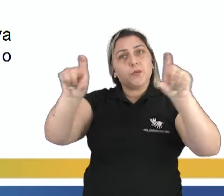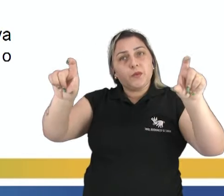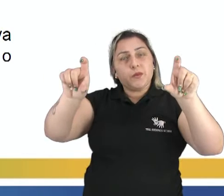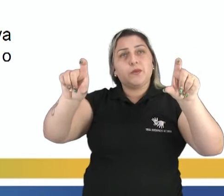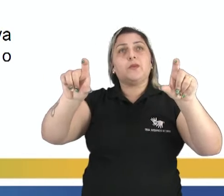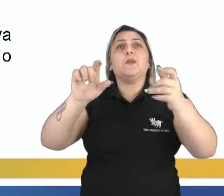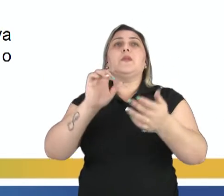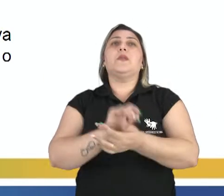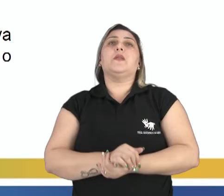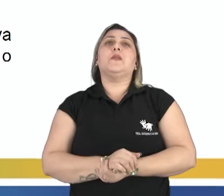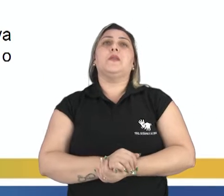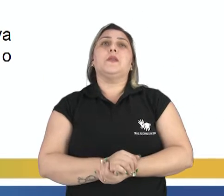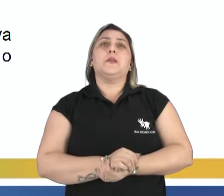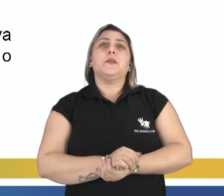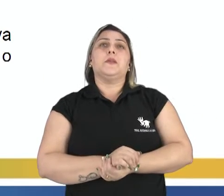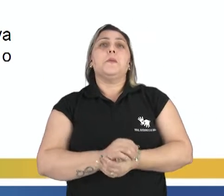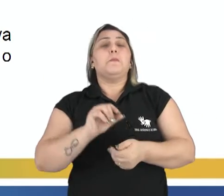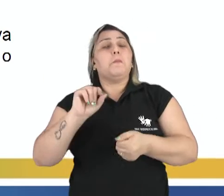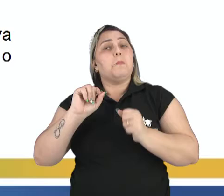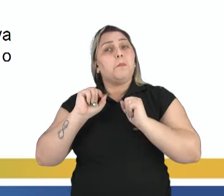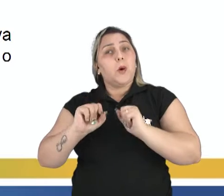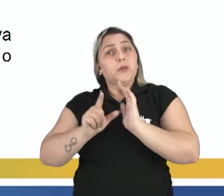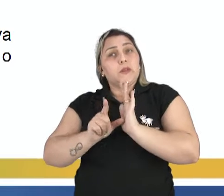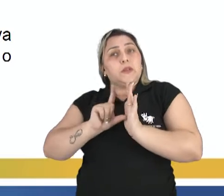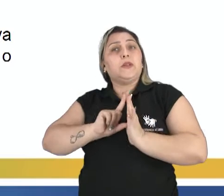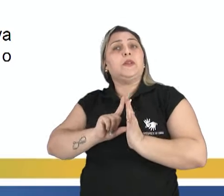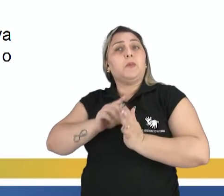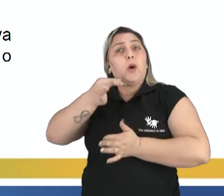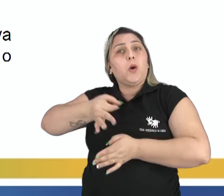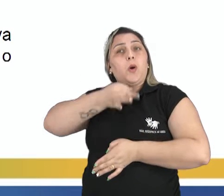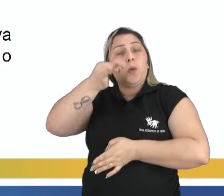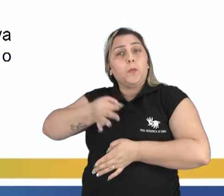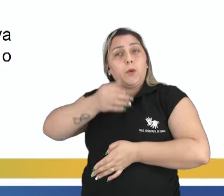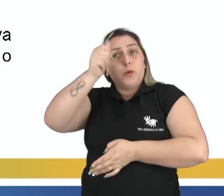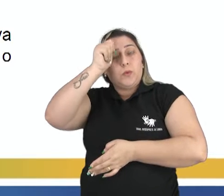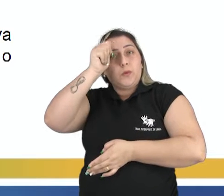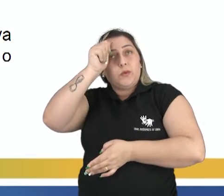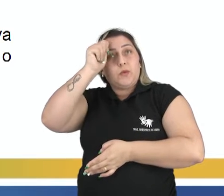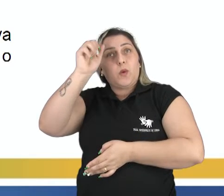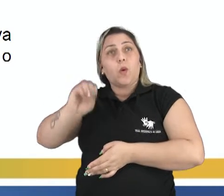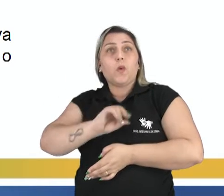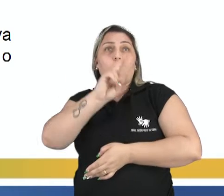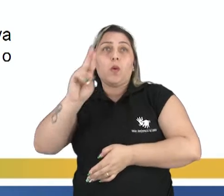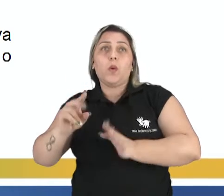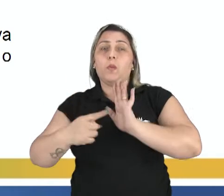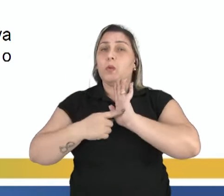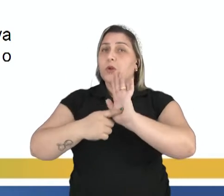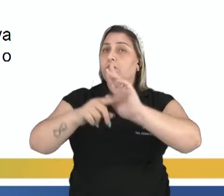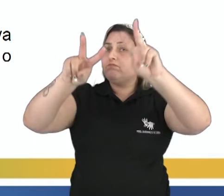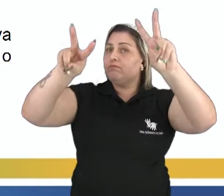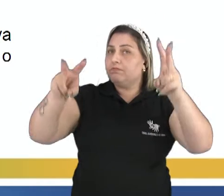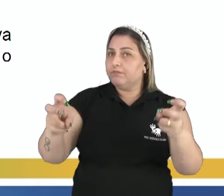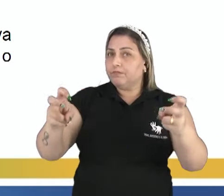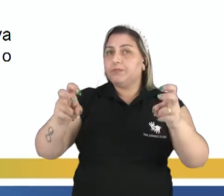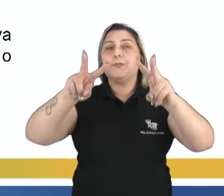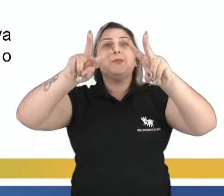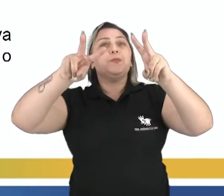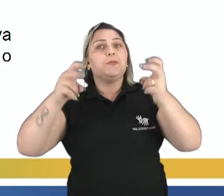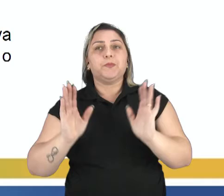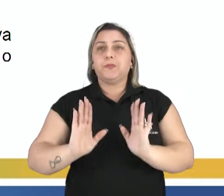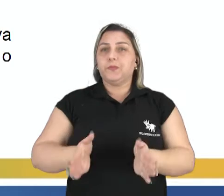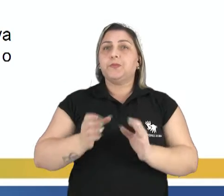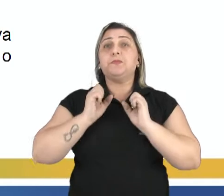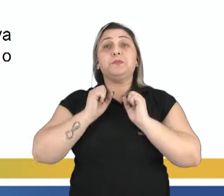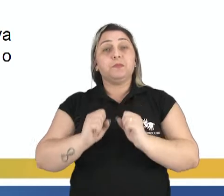ser expressivo, podendo antecipar a opinião do autor ou apresentar o tema. Então, no título ali já pode